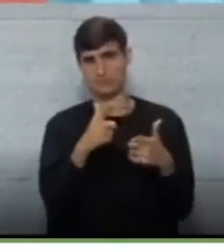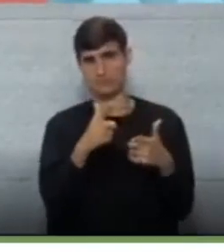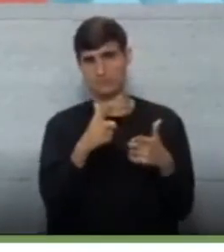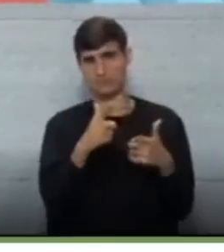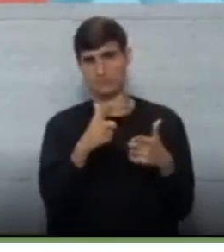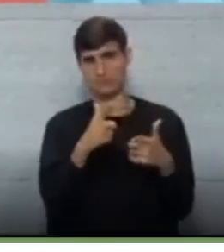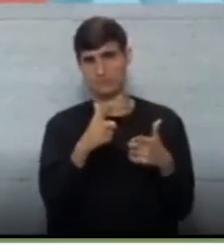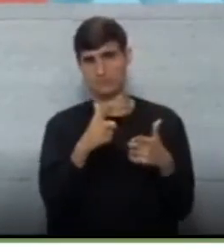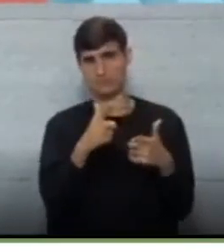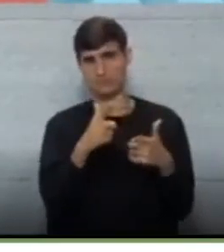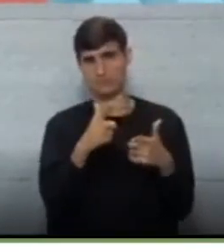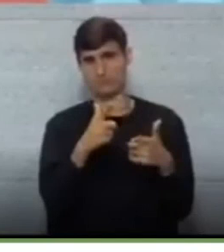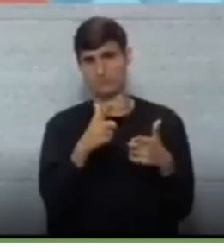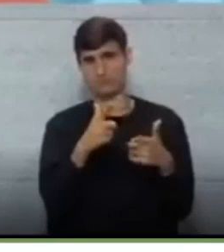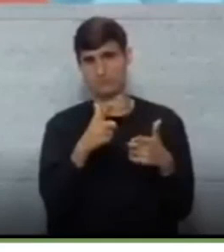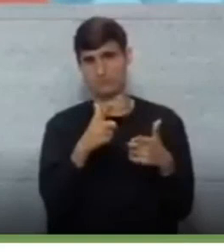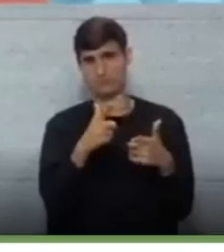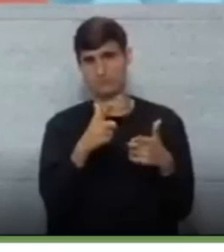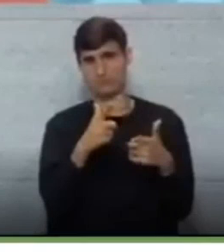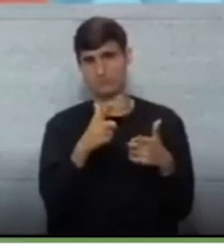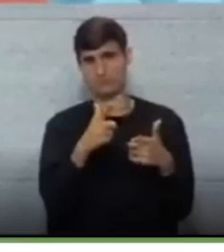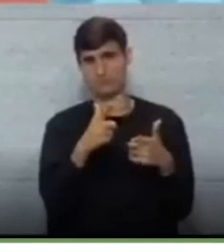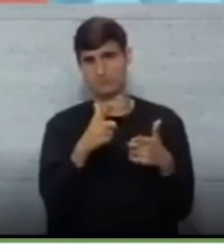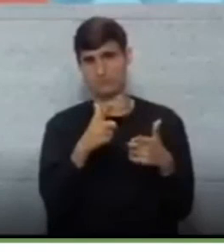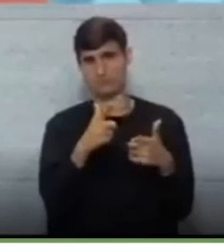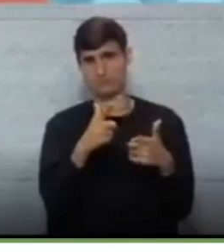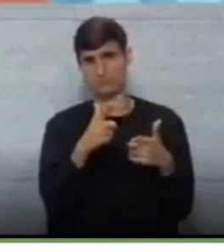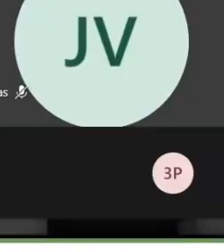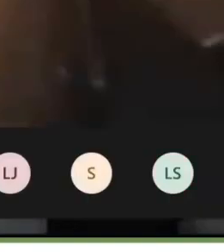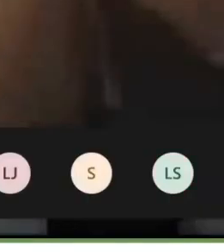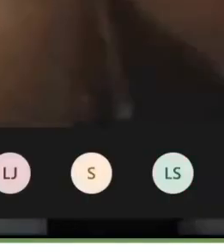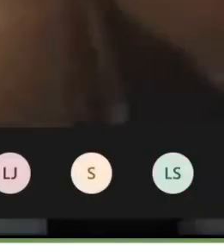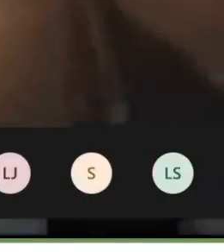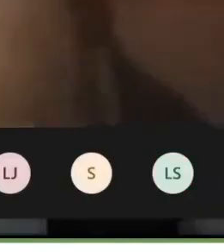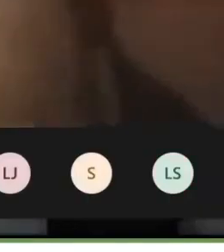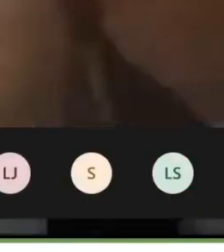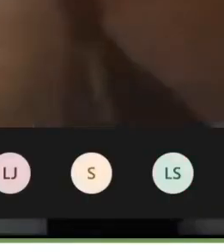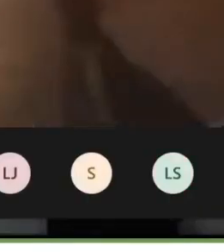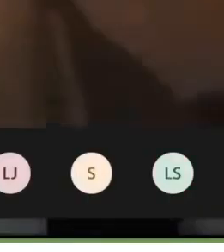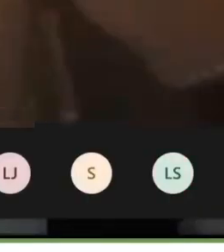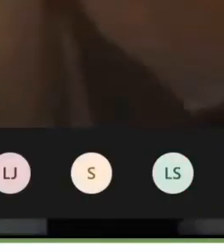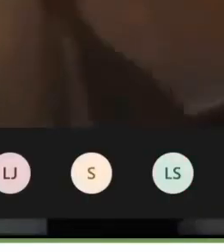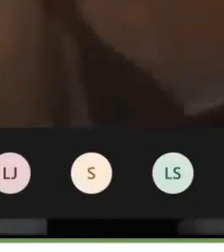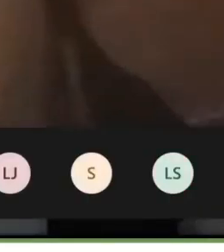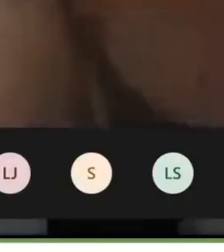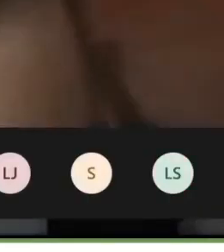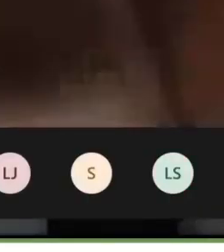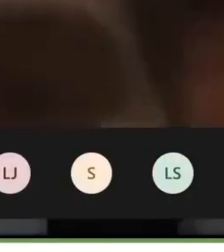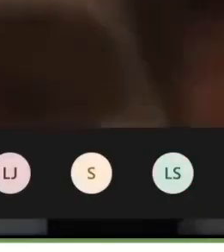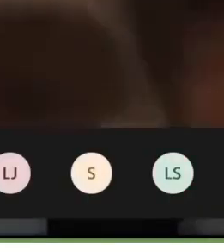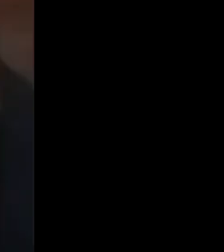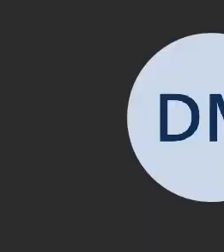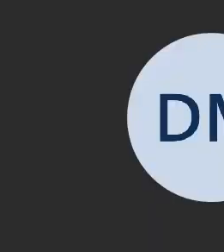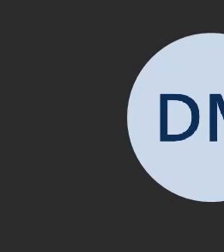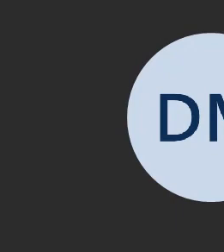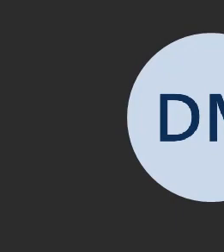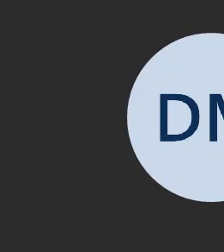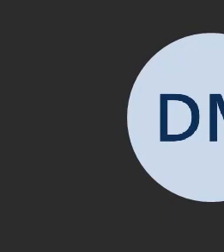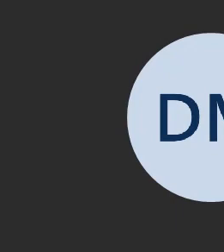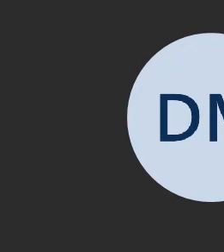certo? Bom, então, como eu já venho falando para vocês desde o início,